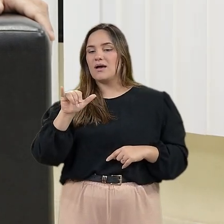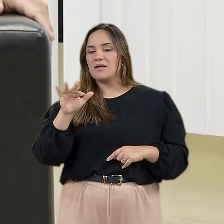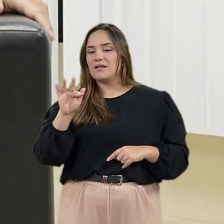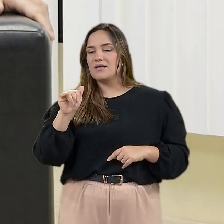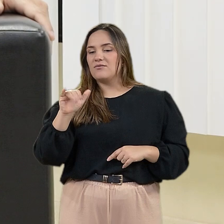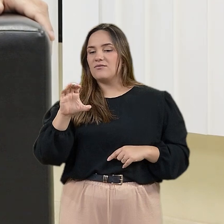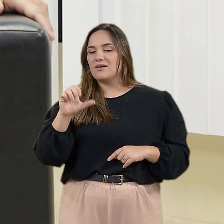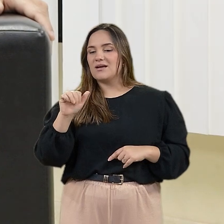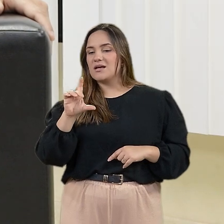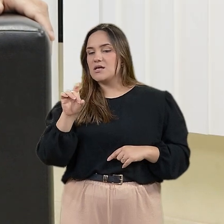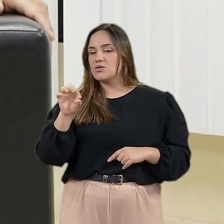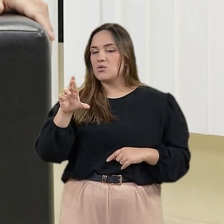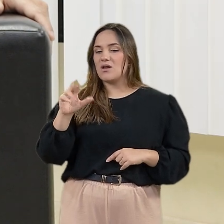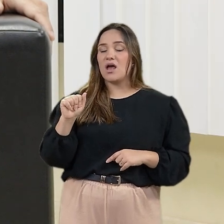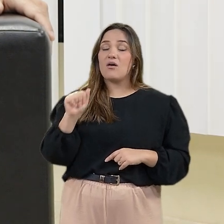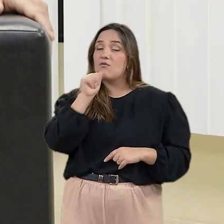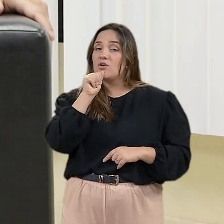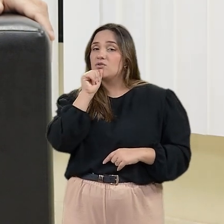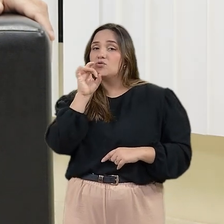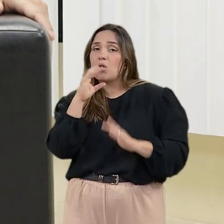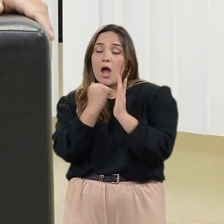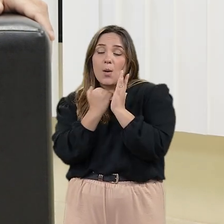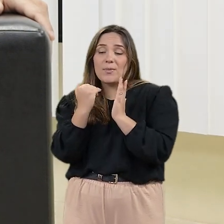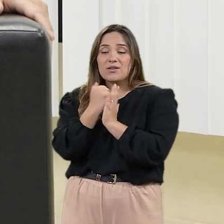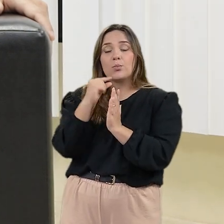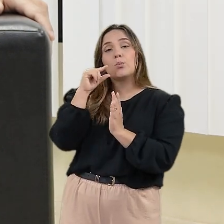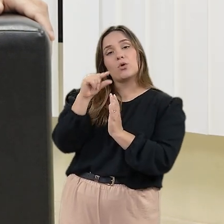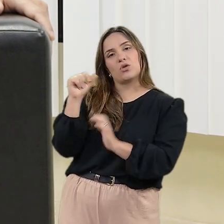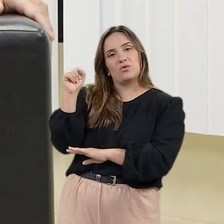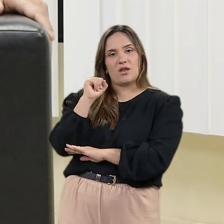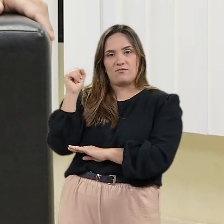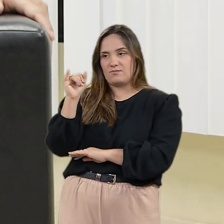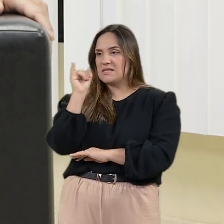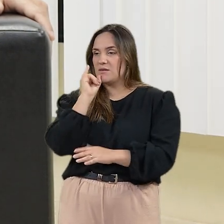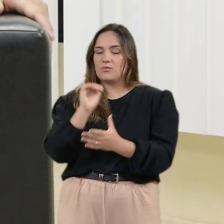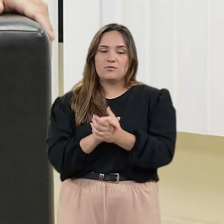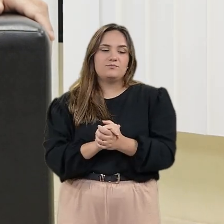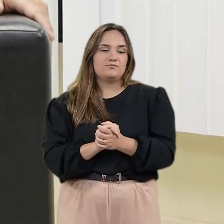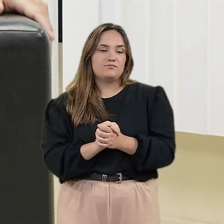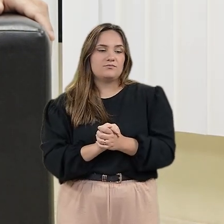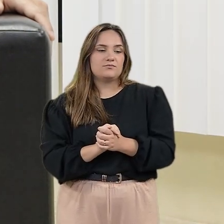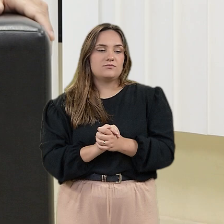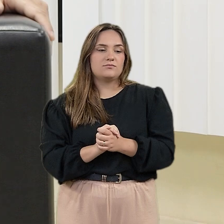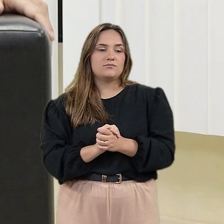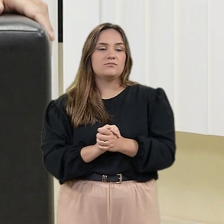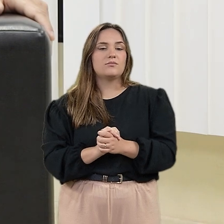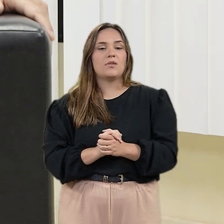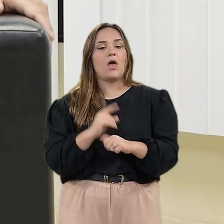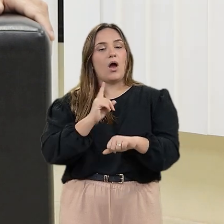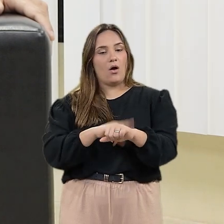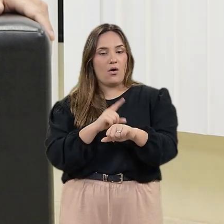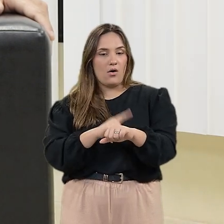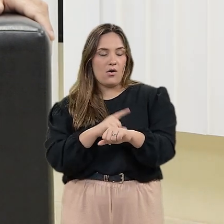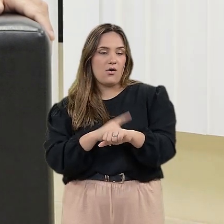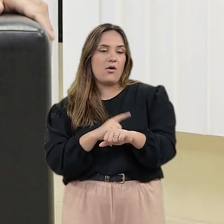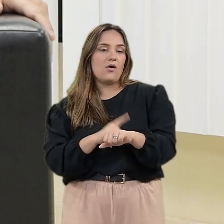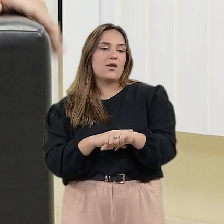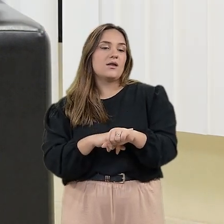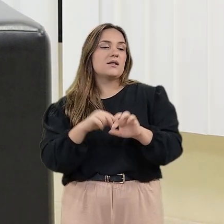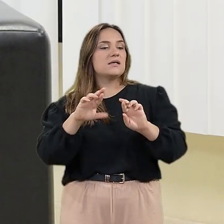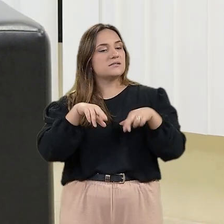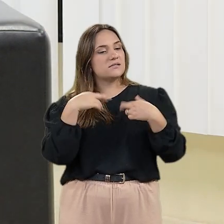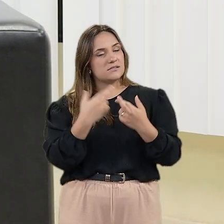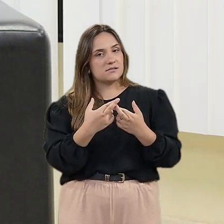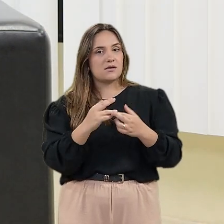qualificadora, isso fazia e faz ainda com que o juiz presidente, durante os julgamentos, durante as